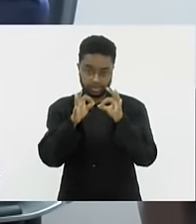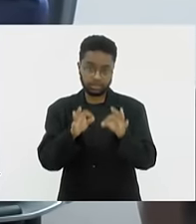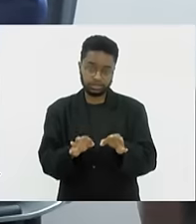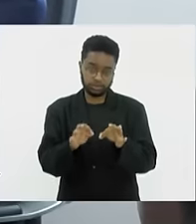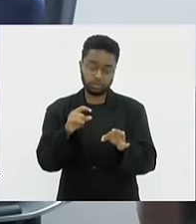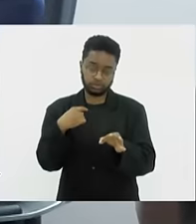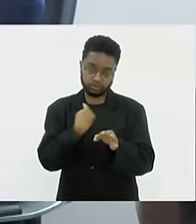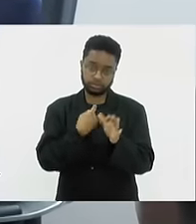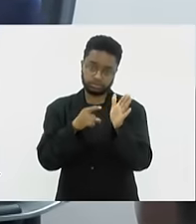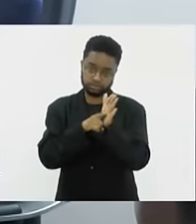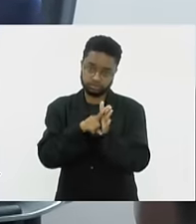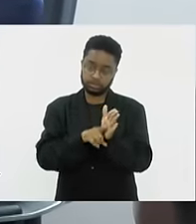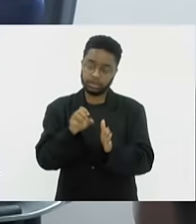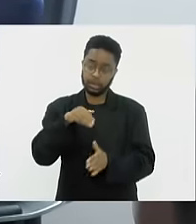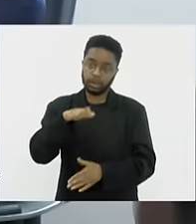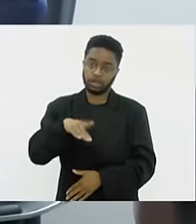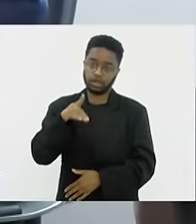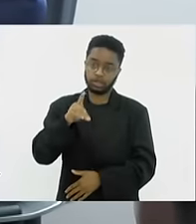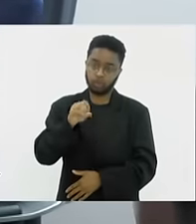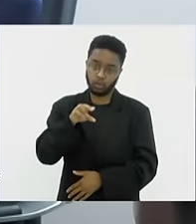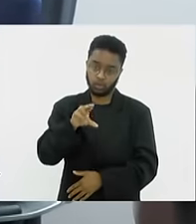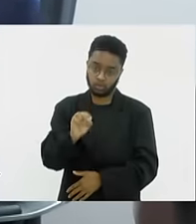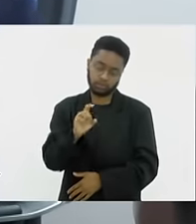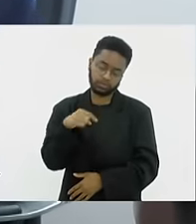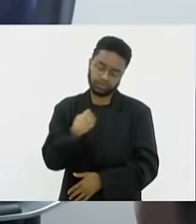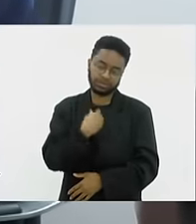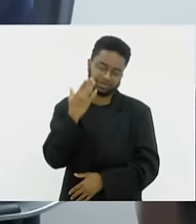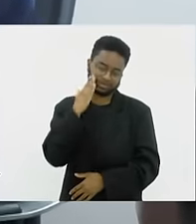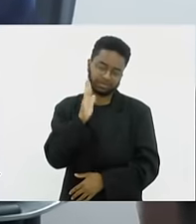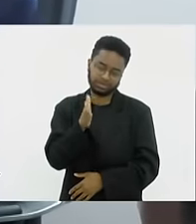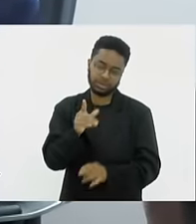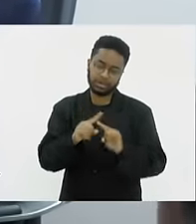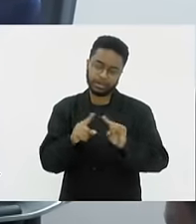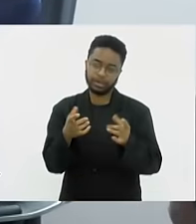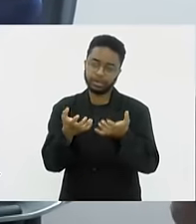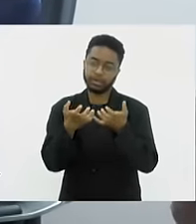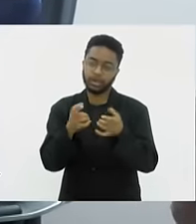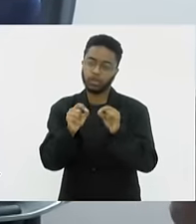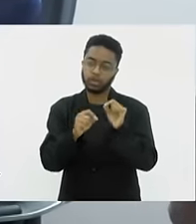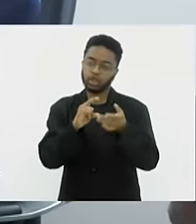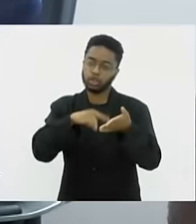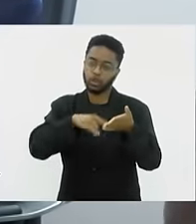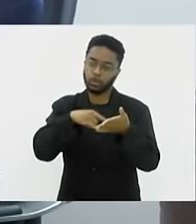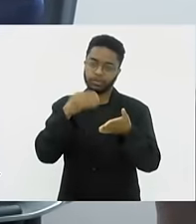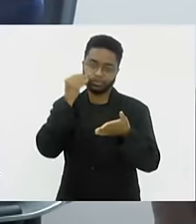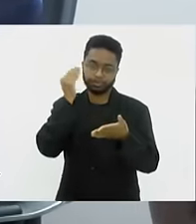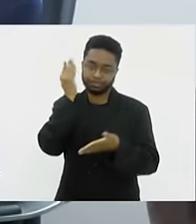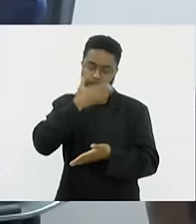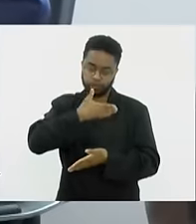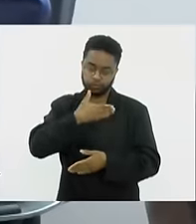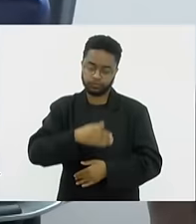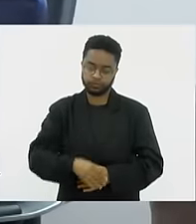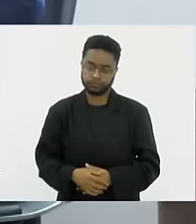aqui apurando quem são os donos dessa máfia, na verdade a gente já sabe, a gente só quer documento para poder